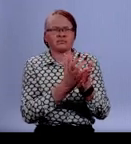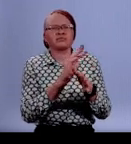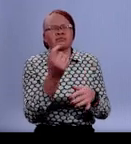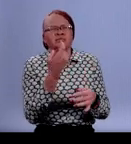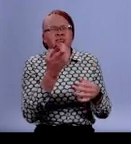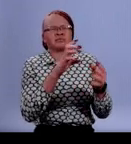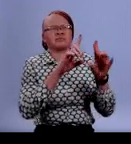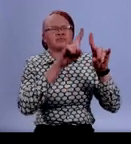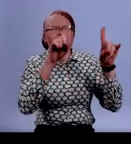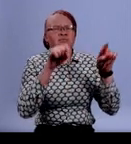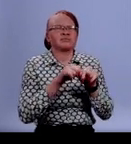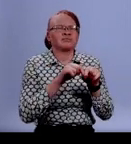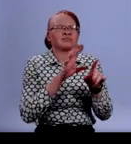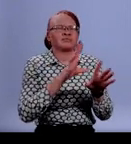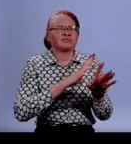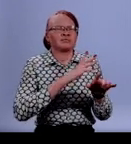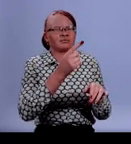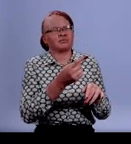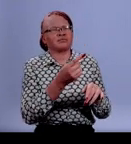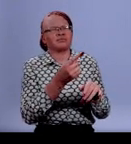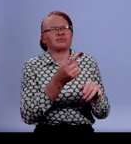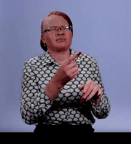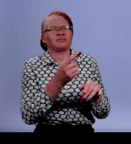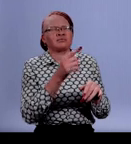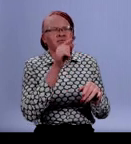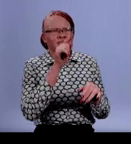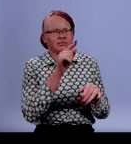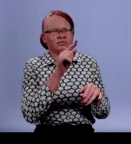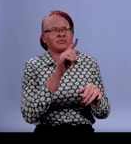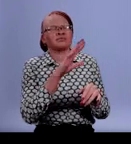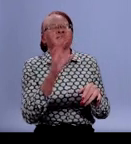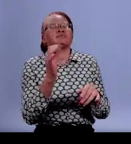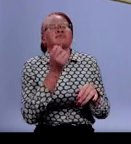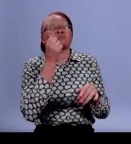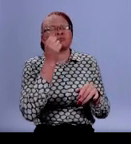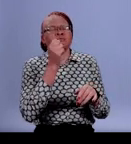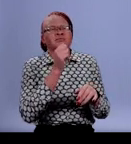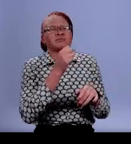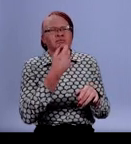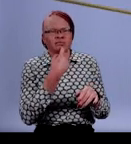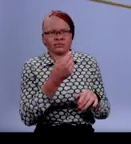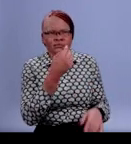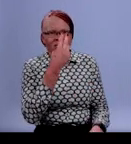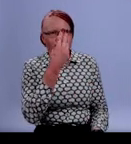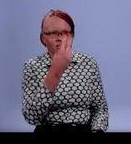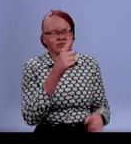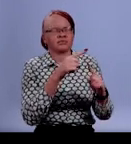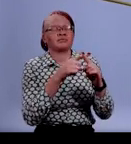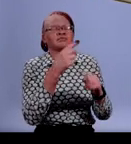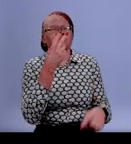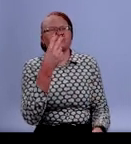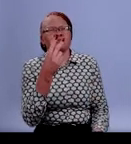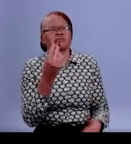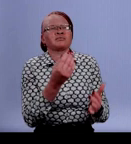quadrado temos a que este quadrado nesse quadrado podemos dizer 2